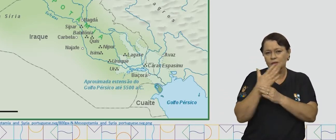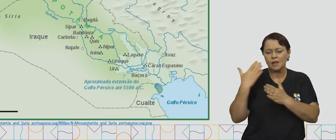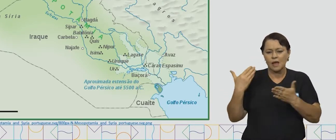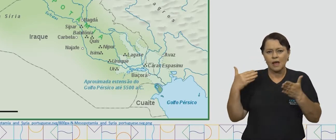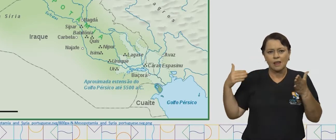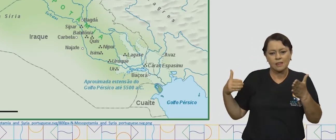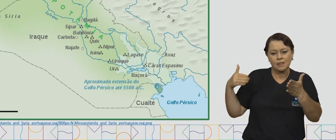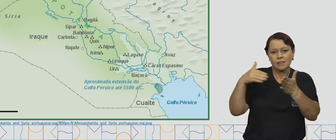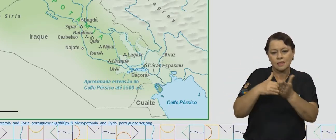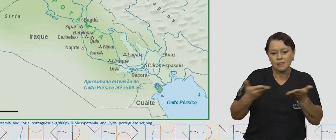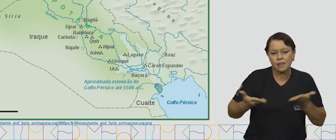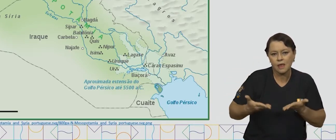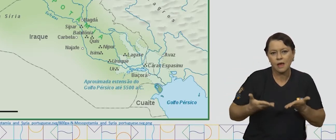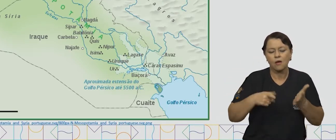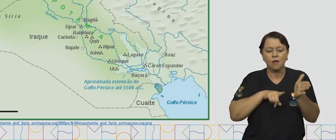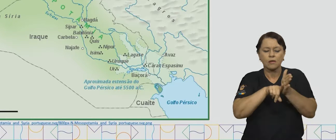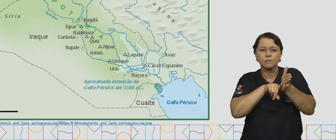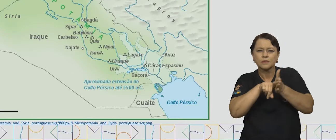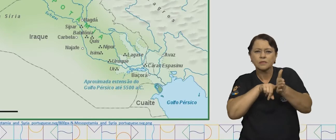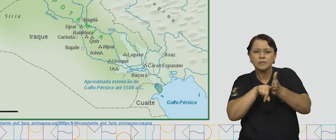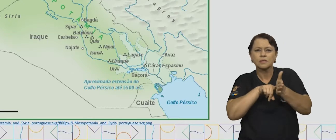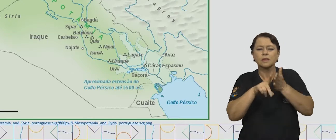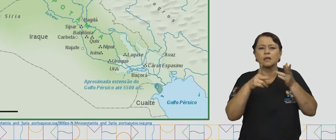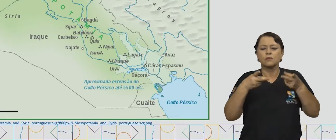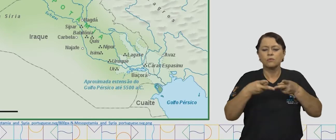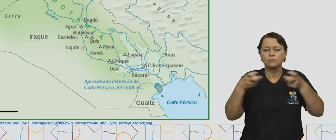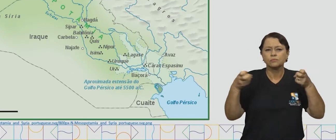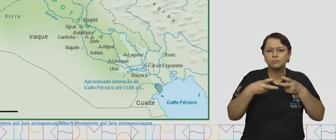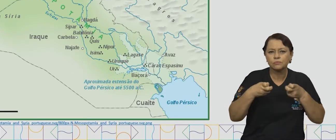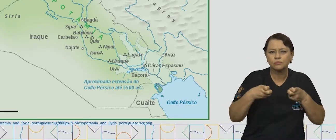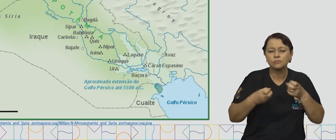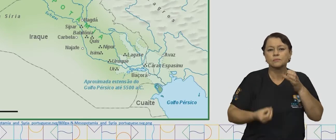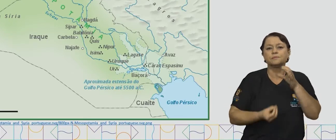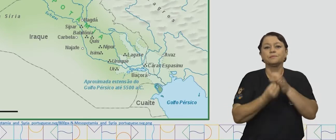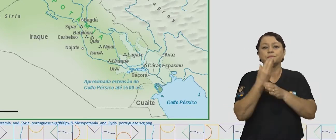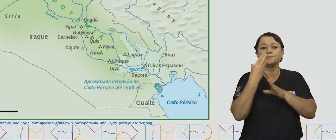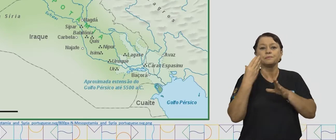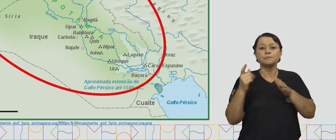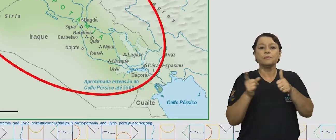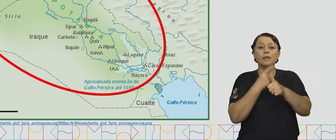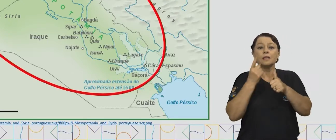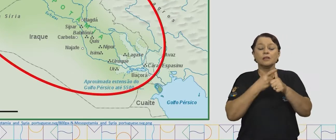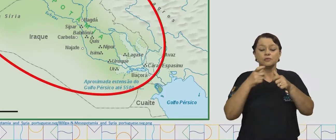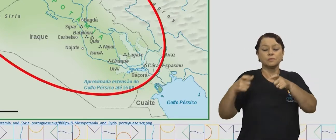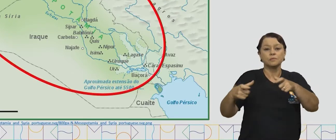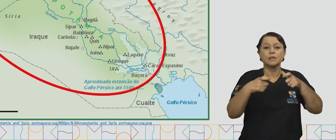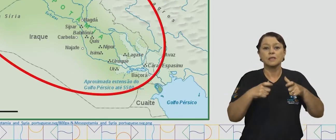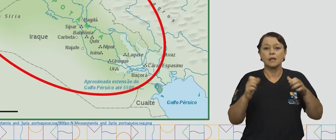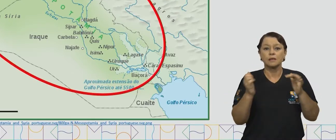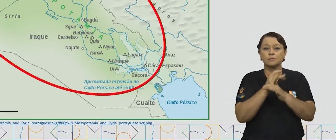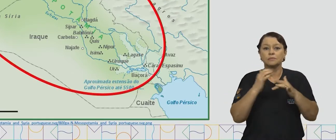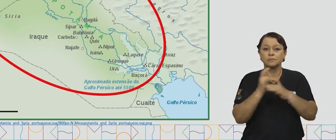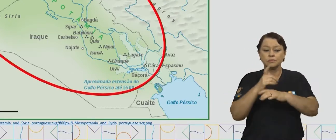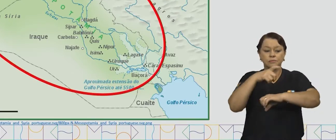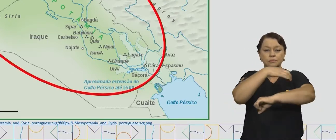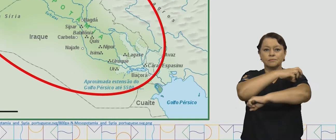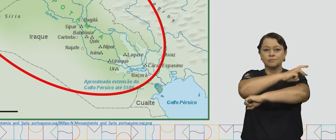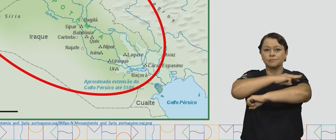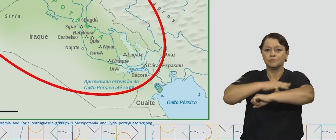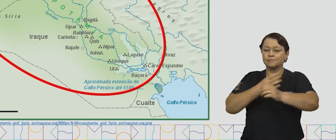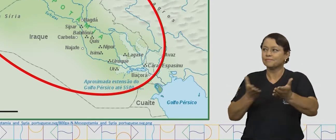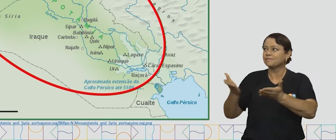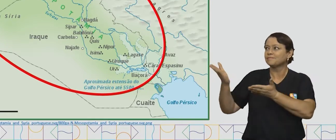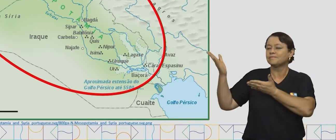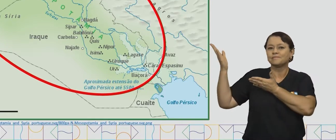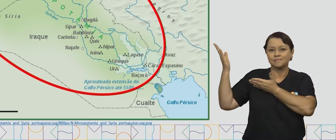recentemente, os historiadores e arqueólogos situavam a origem das primeiras cidades na Mesopotâmia, entre os rios Tigre e